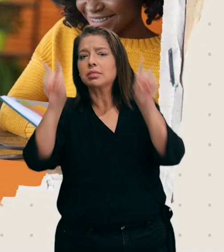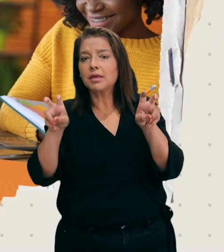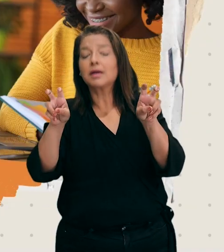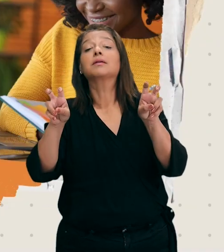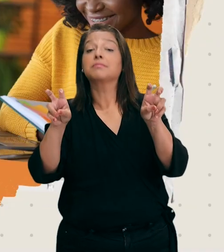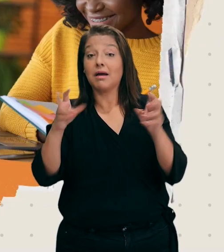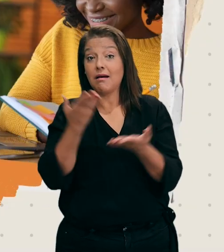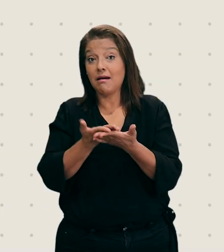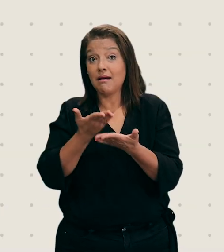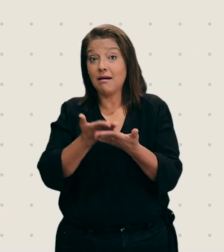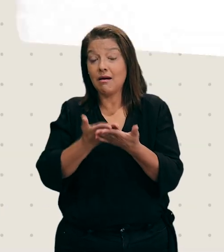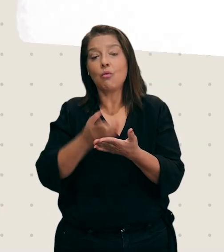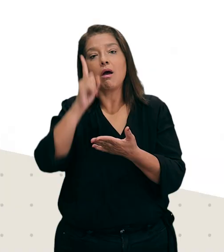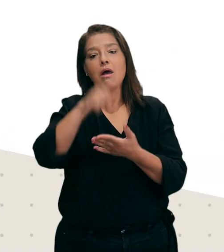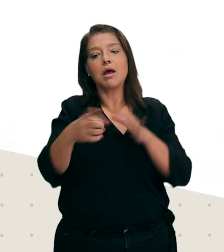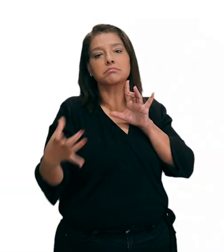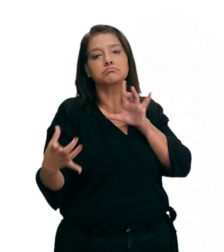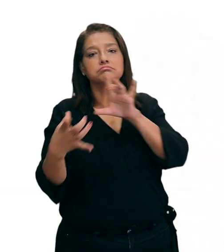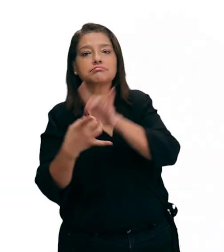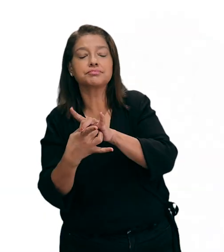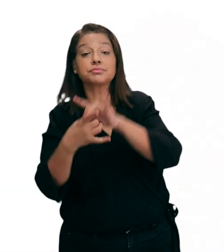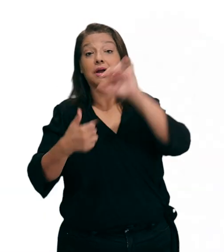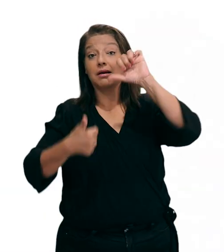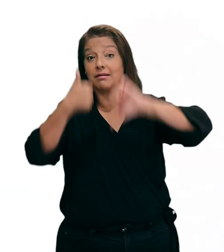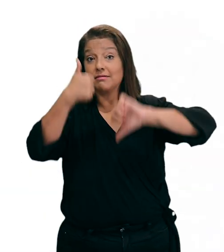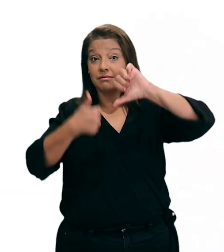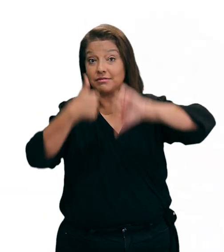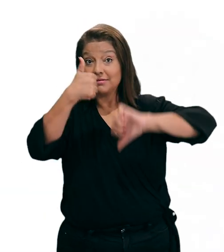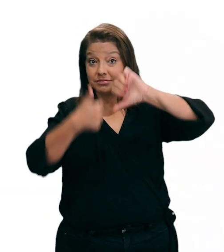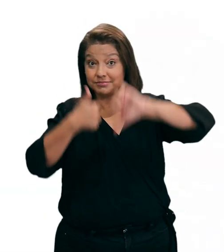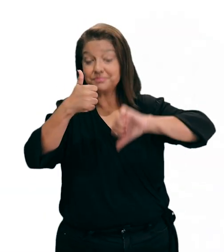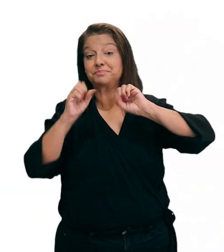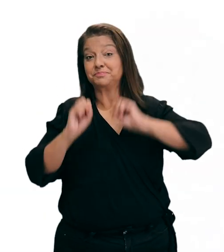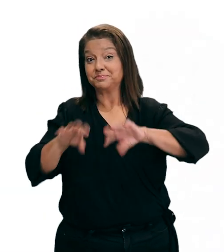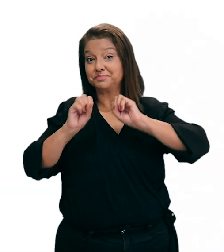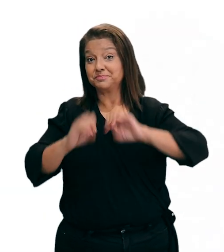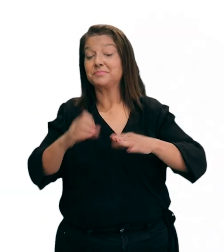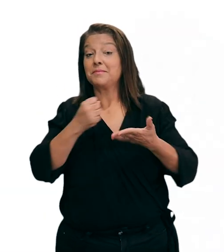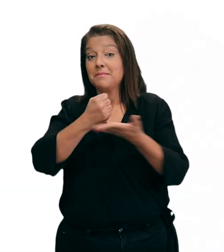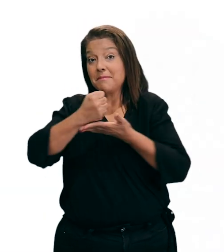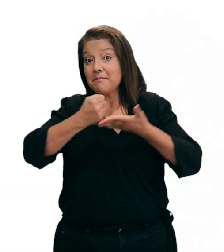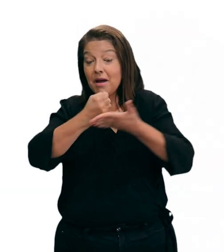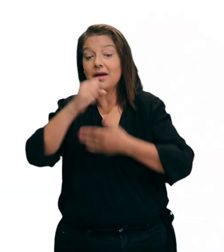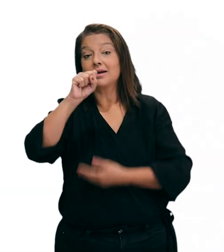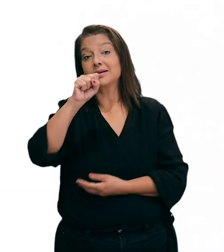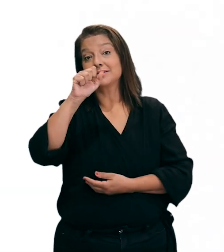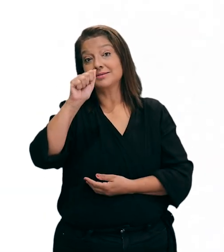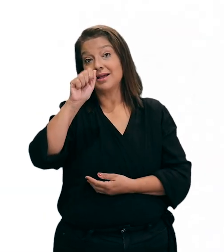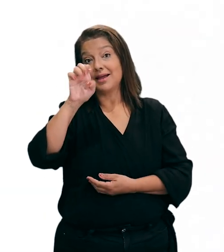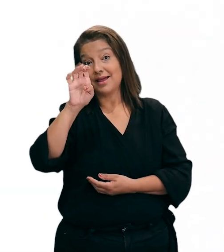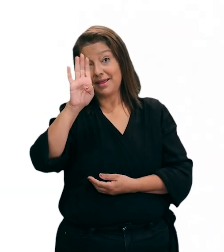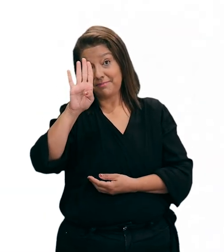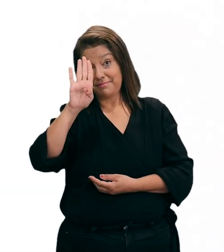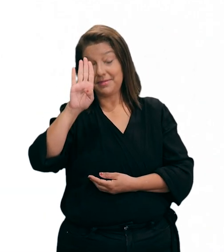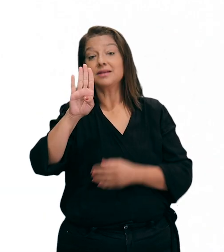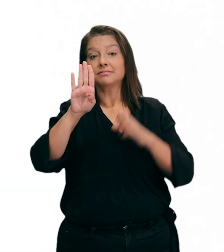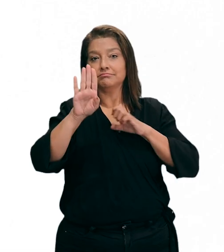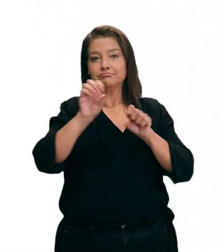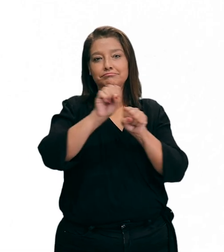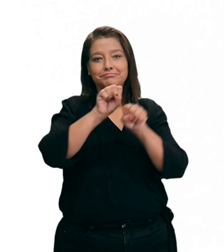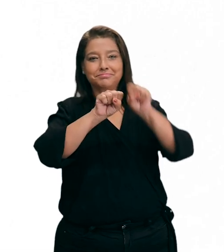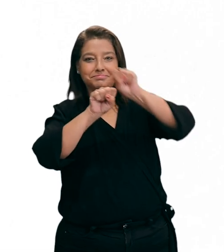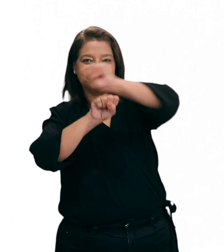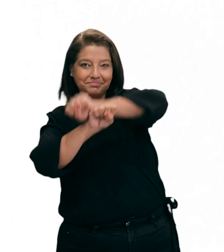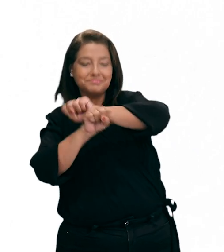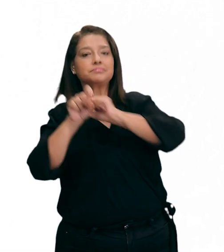está alinhado com o Sistema de Avaliação da Educação Básica, o SAEB, de acordo com o descritor 9,